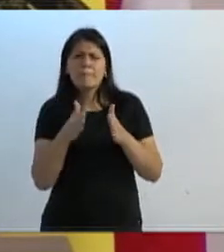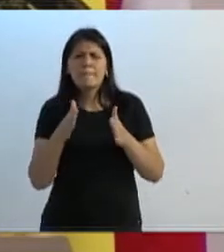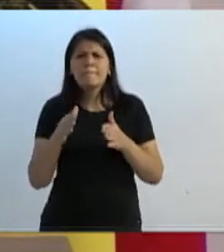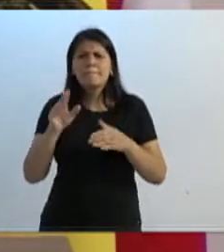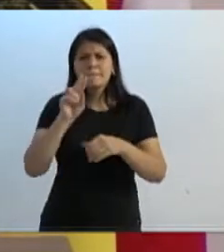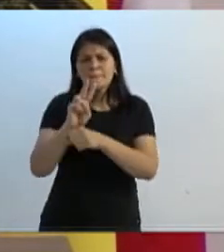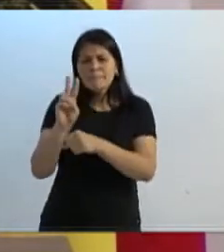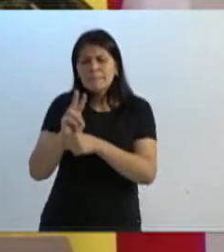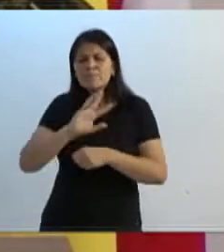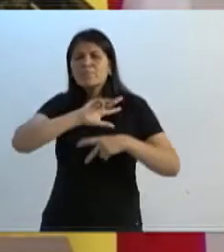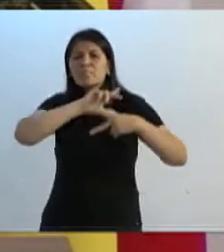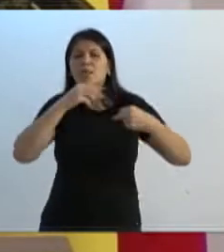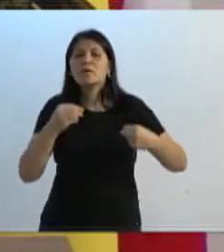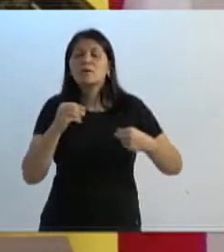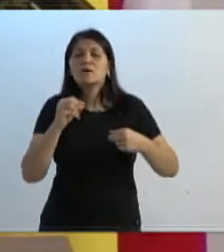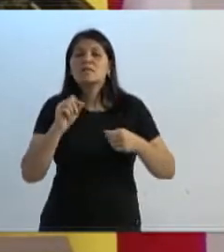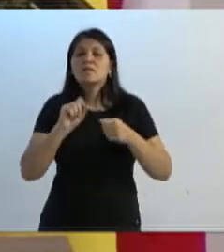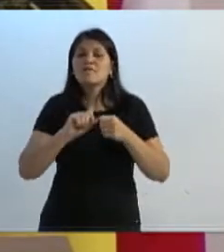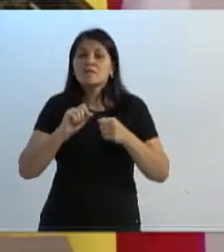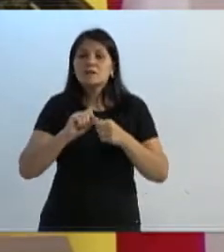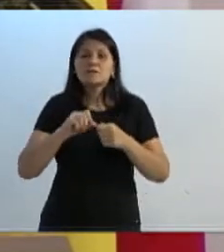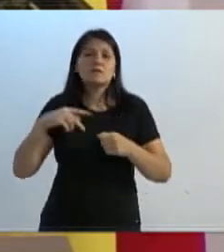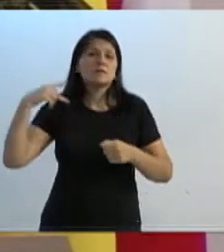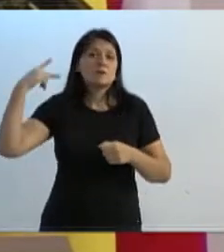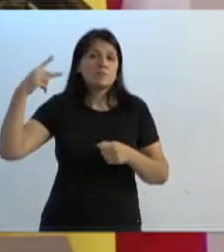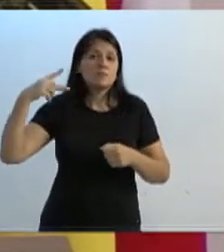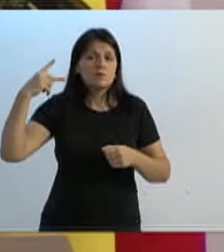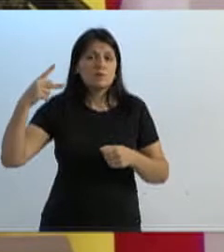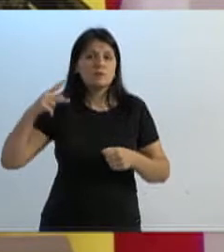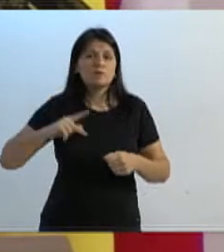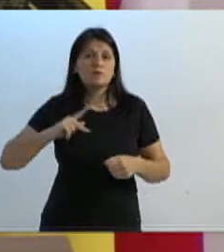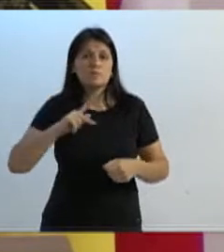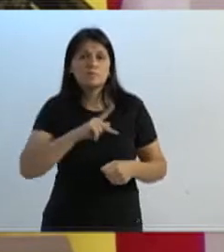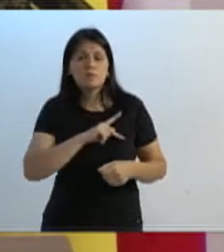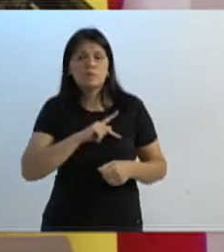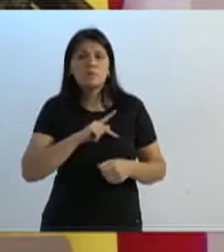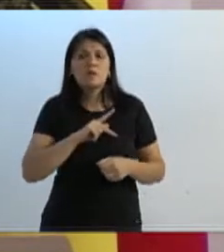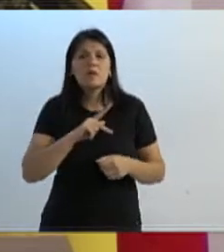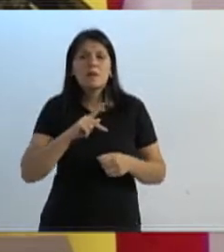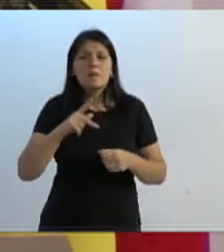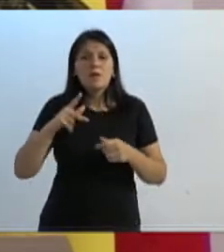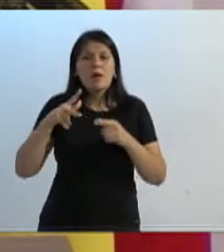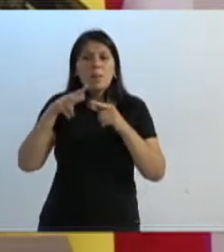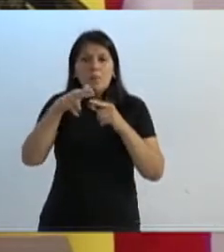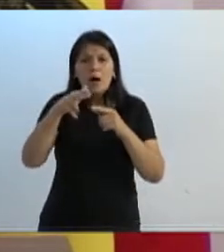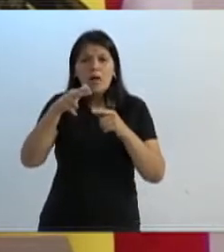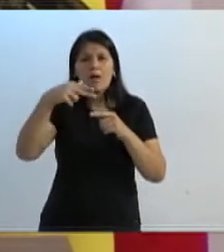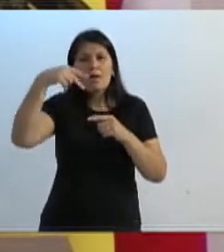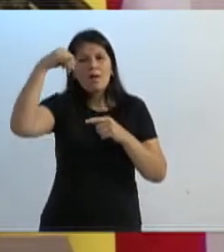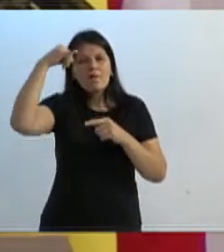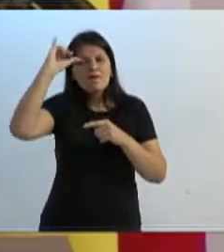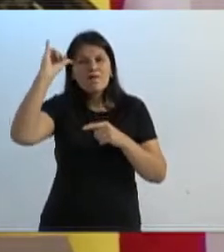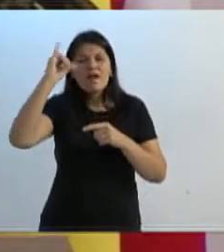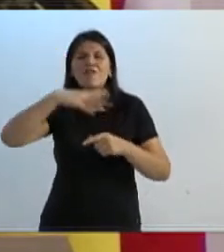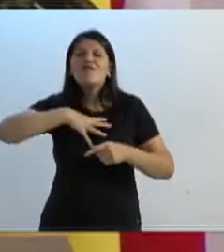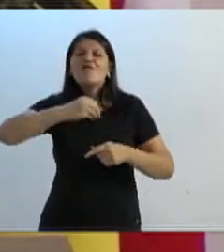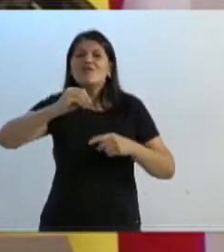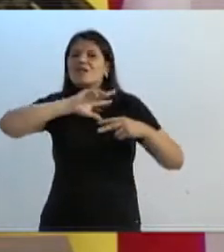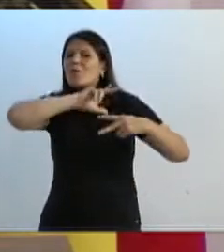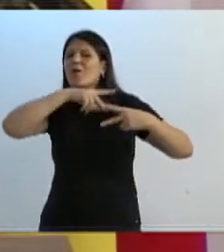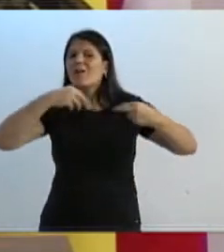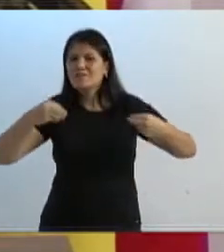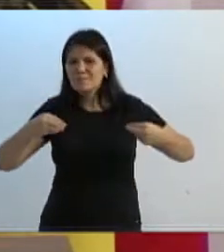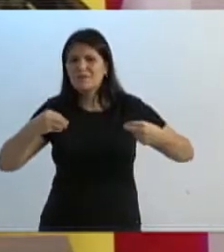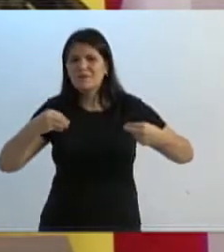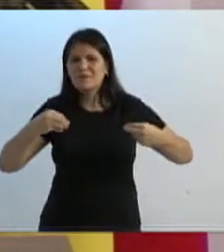ONGs, de que seriam feitas as políticas de castração dos animais na cidade de Blumenau. E tinha um acordo com a faculdade. Diante da